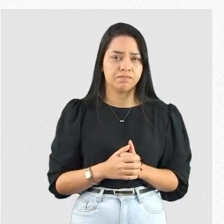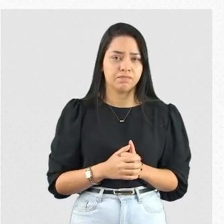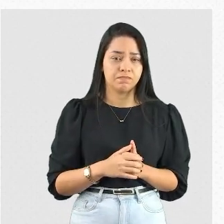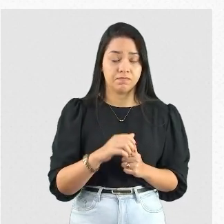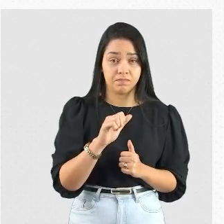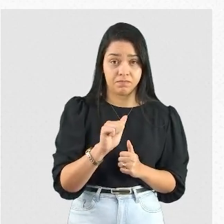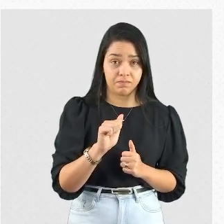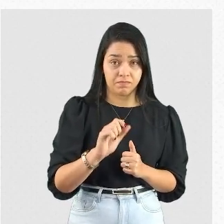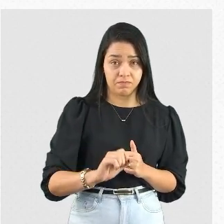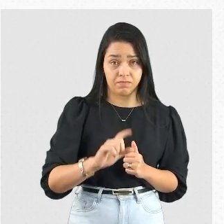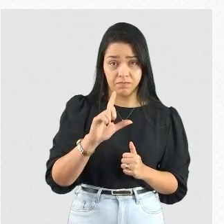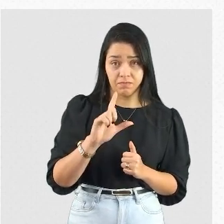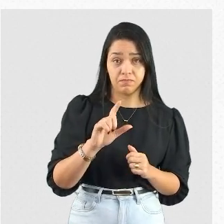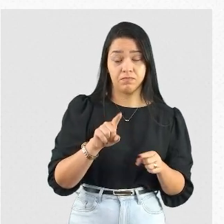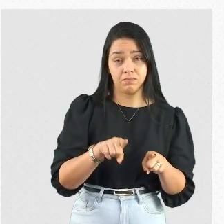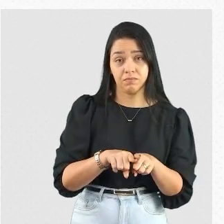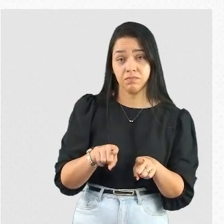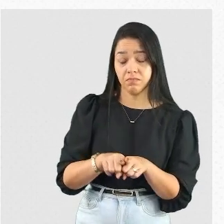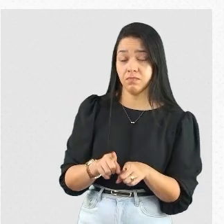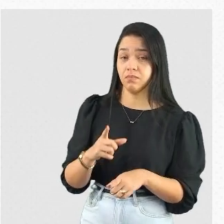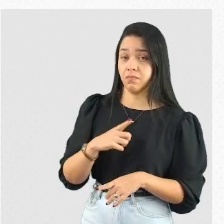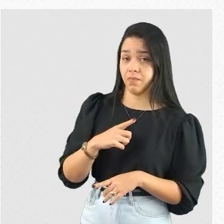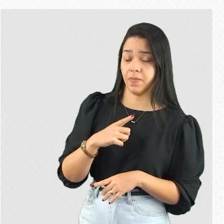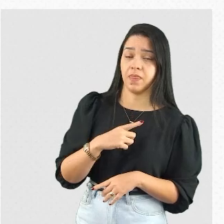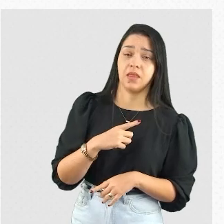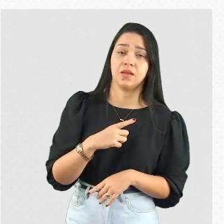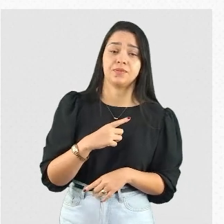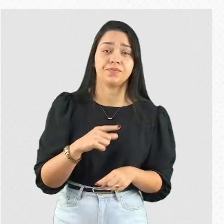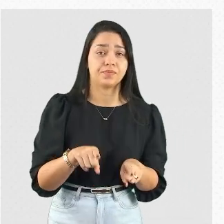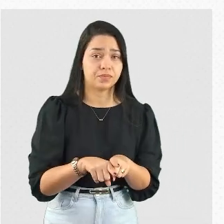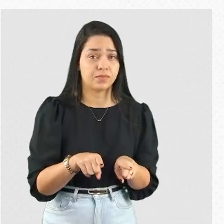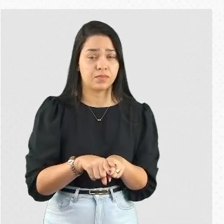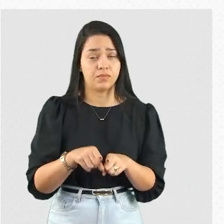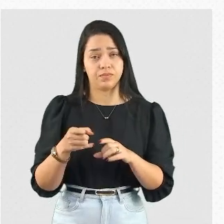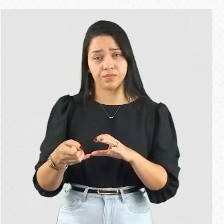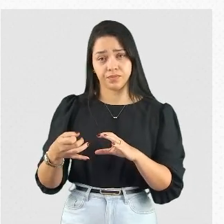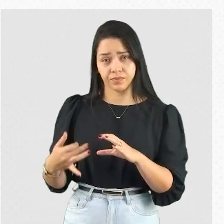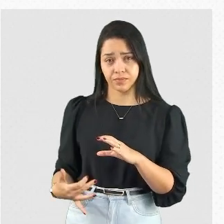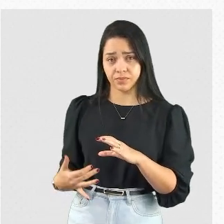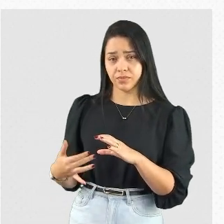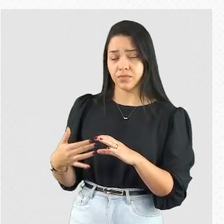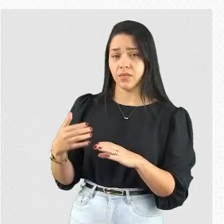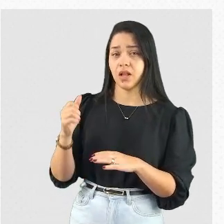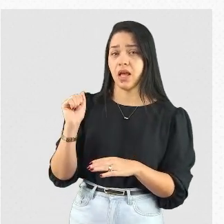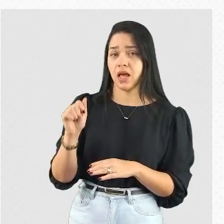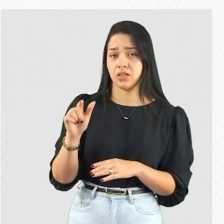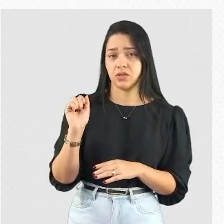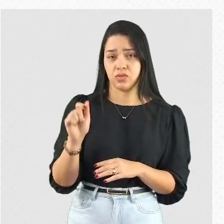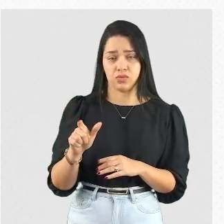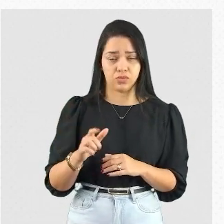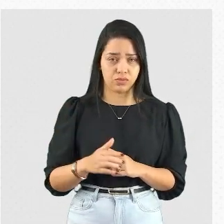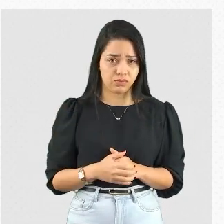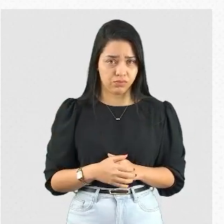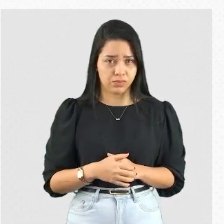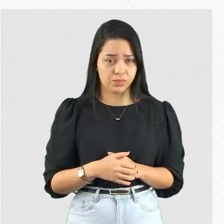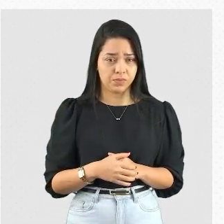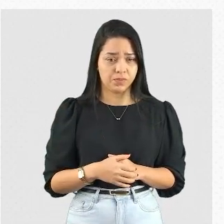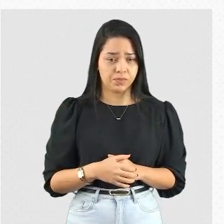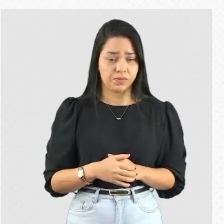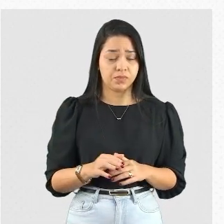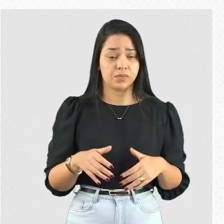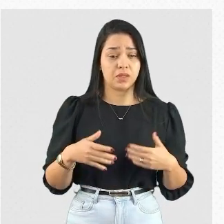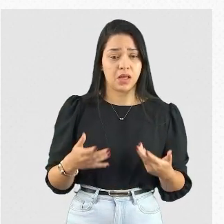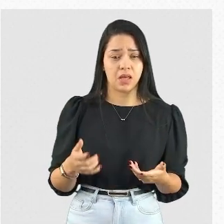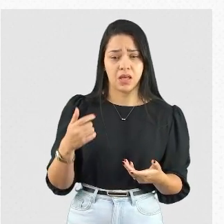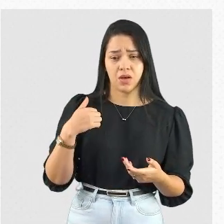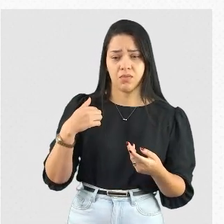o azão, ele domina, né? Ele tem uma dominância e ele caracteriza a pelagem azul, tá? Nessa ave. E aí